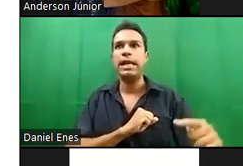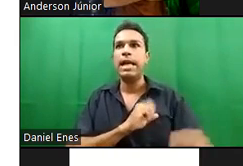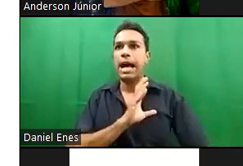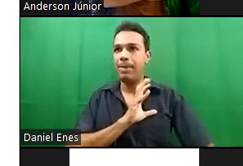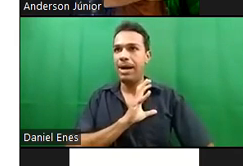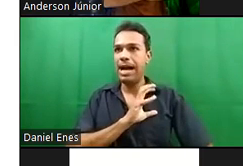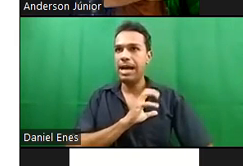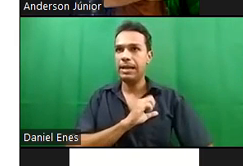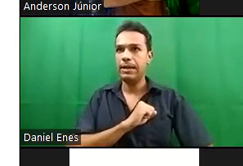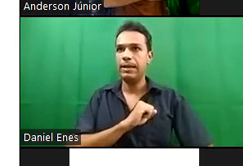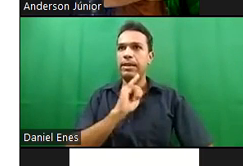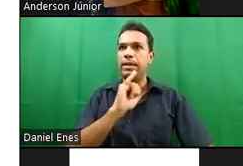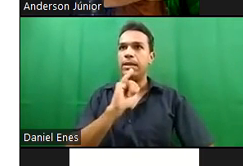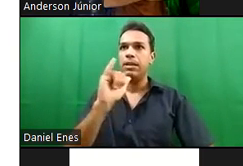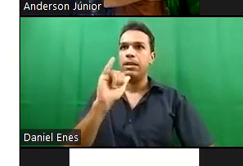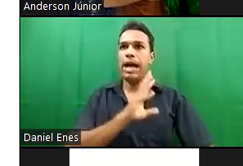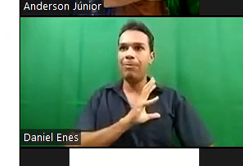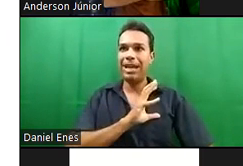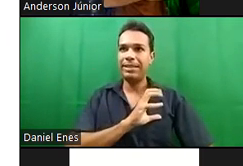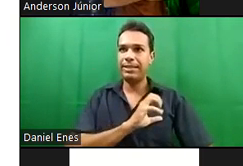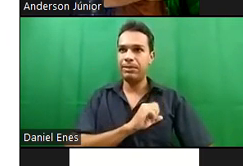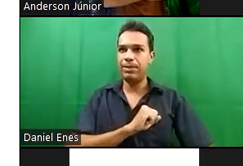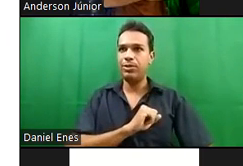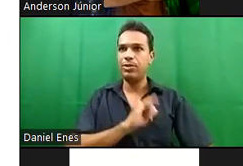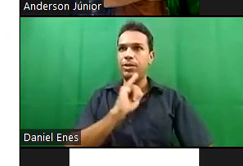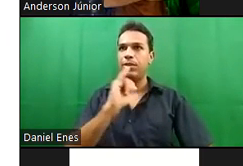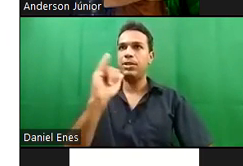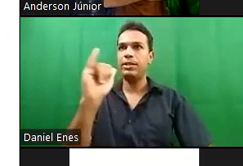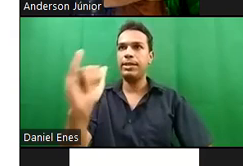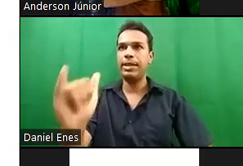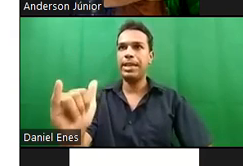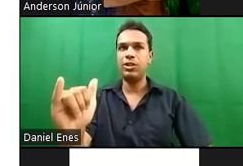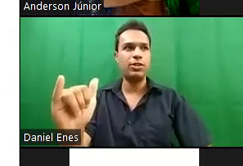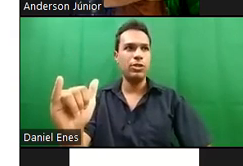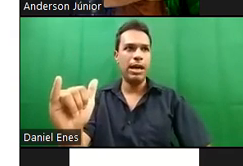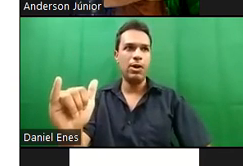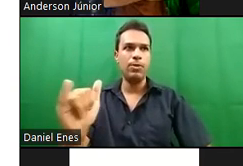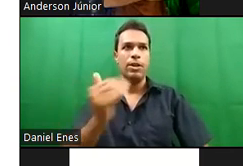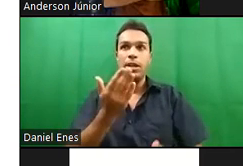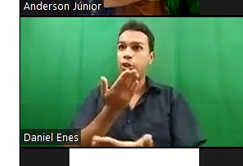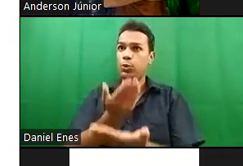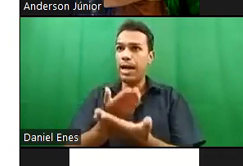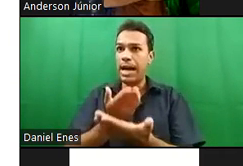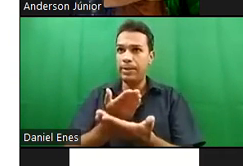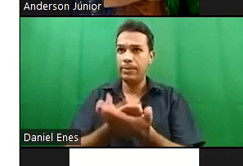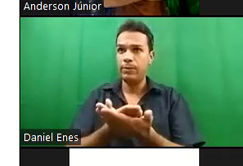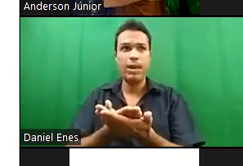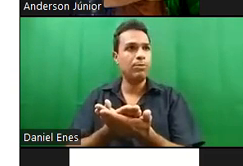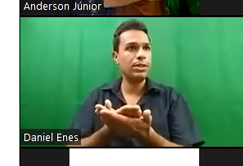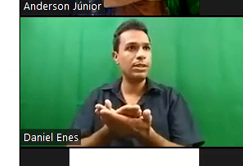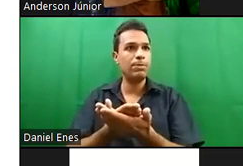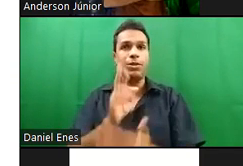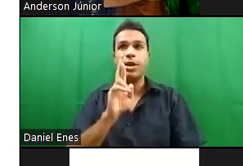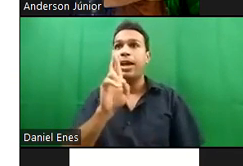alternar. Amar. Amar é simples. Dizer é direcional. Estudar,